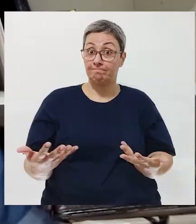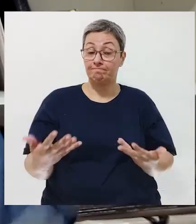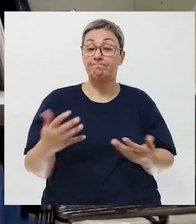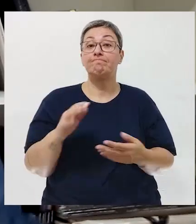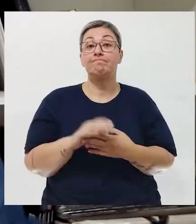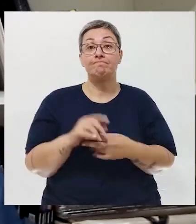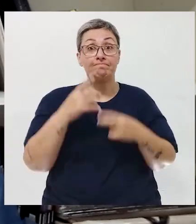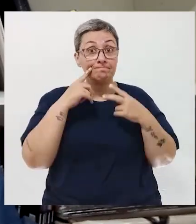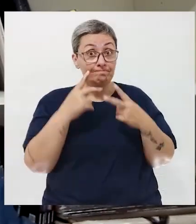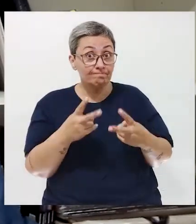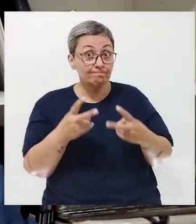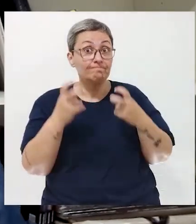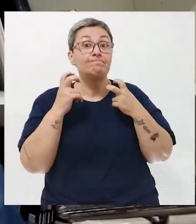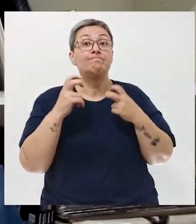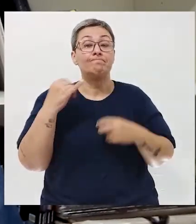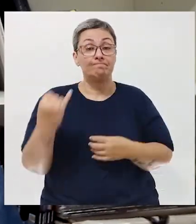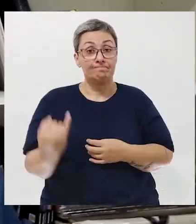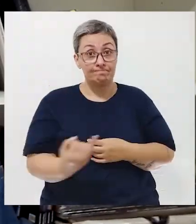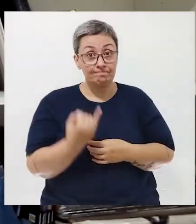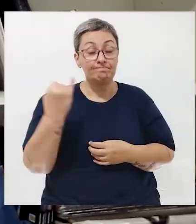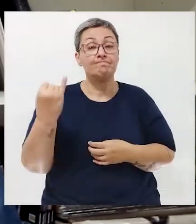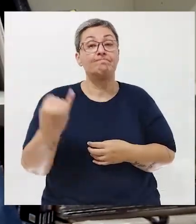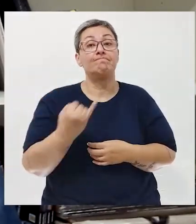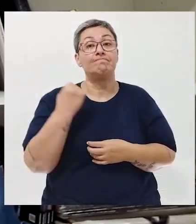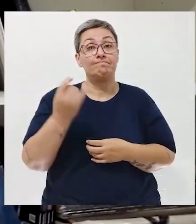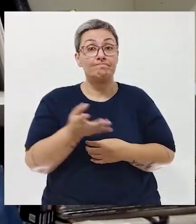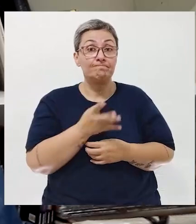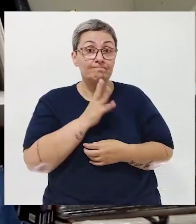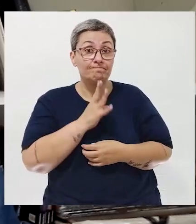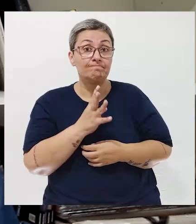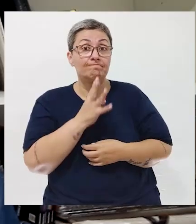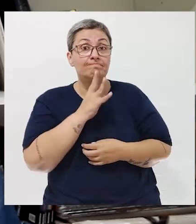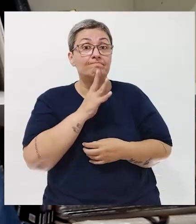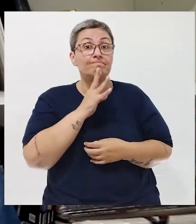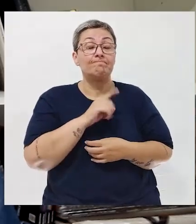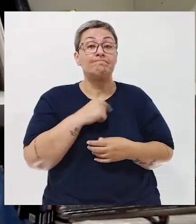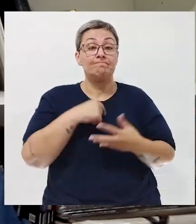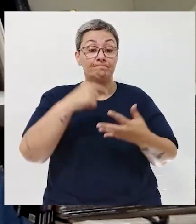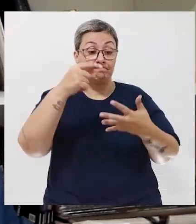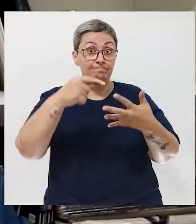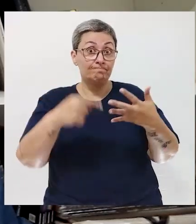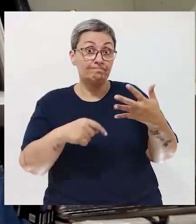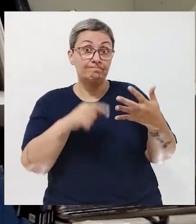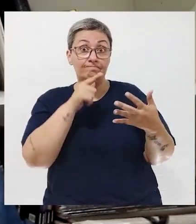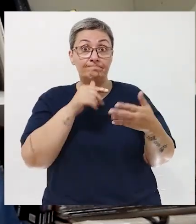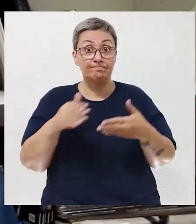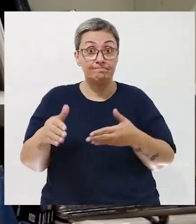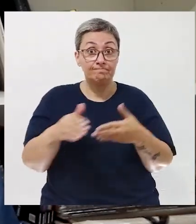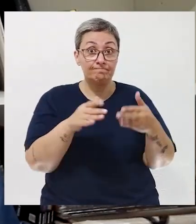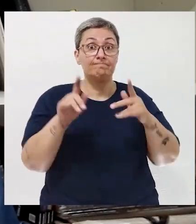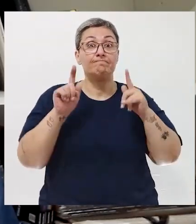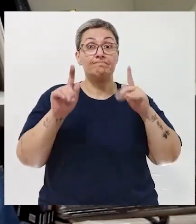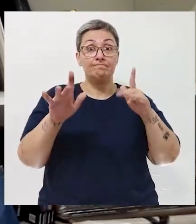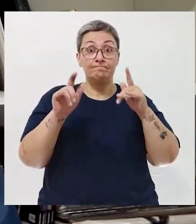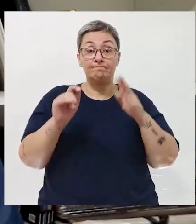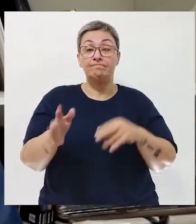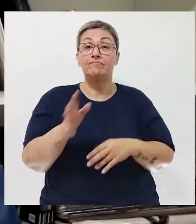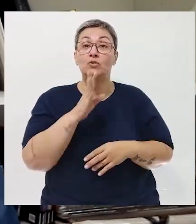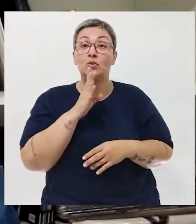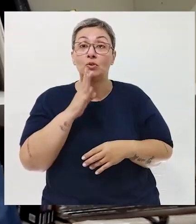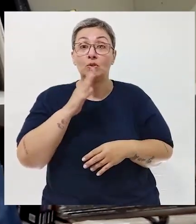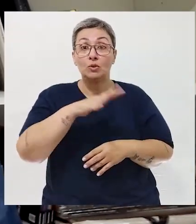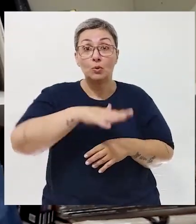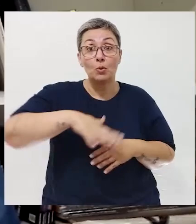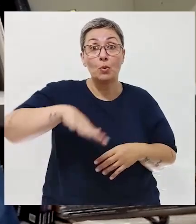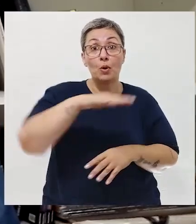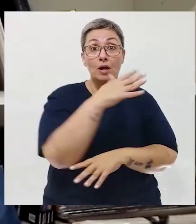Então, pessoal, perceberam a importância de conhecer os rios de Guarulhos, conhecer o